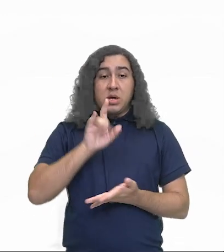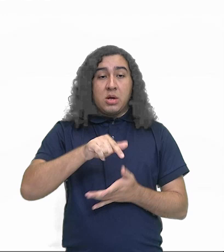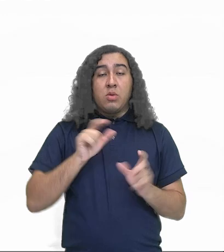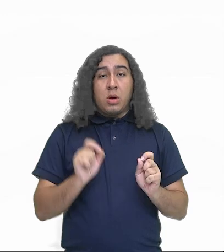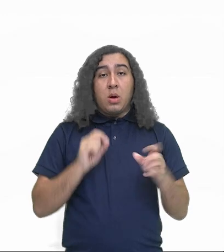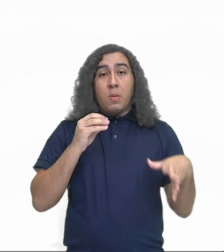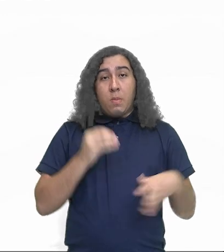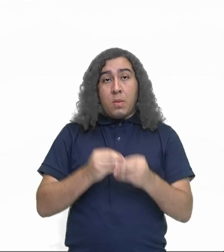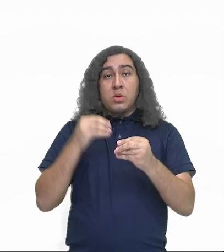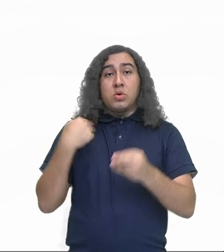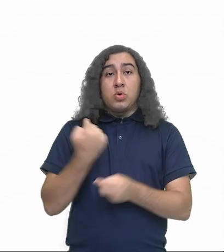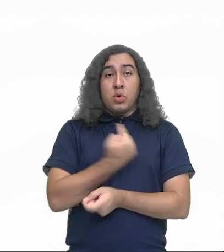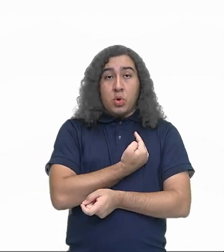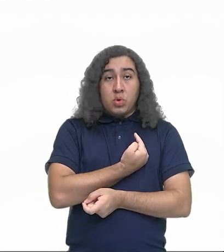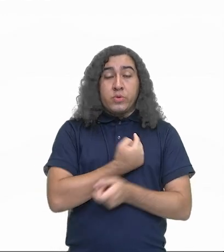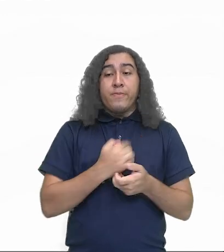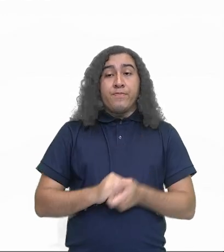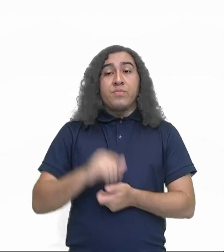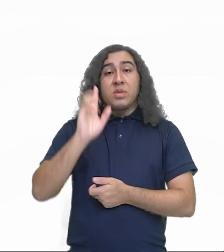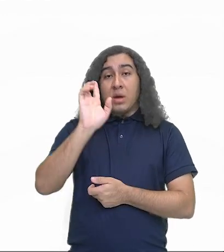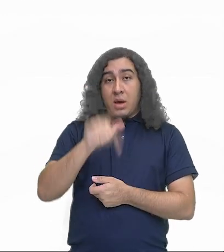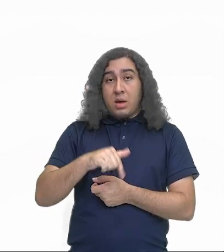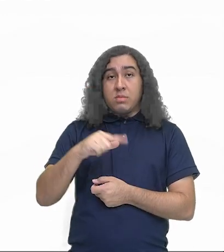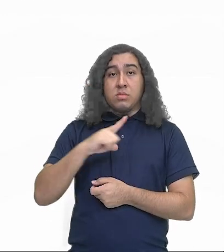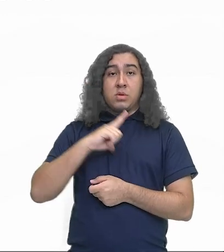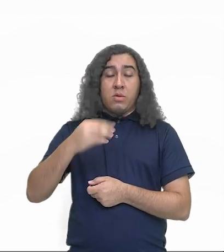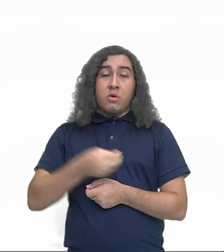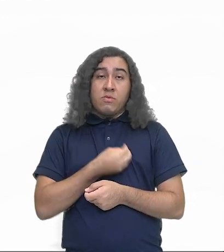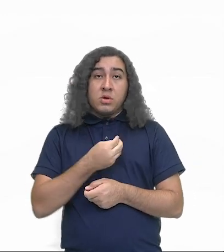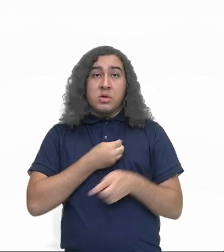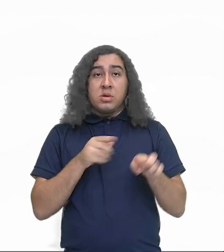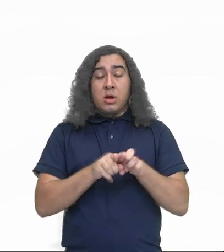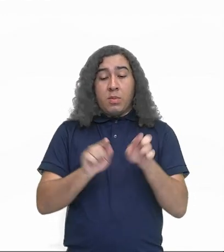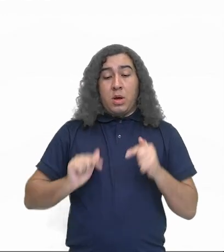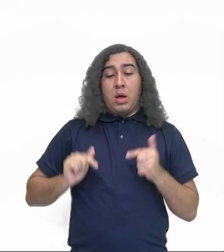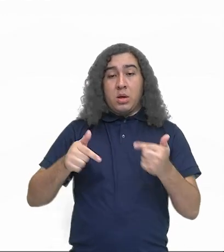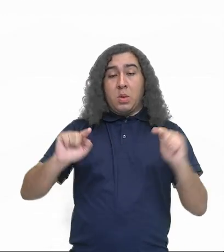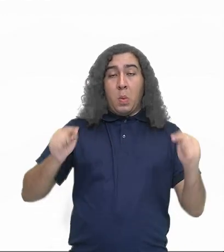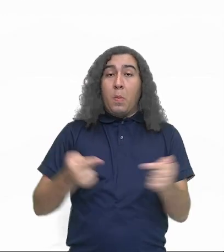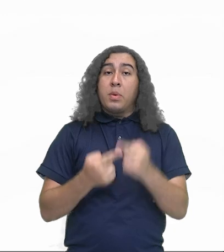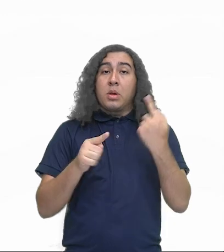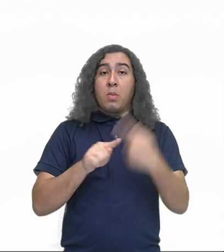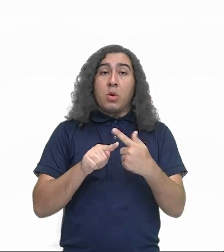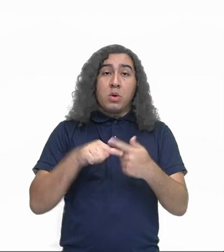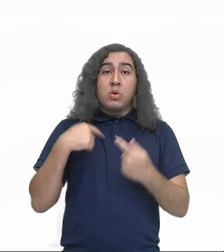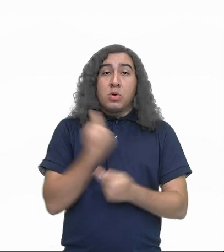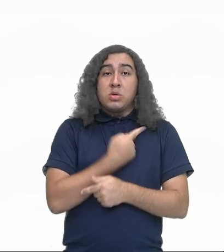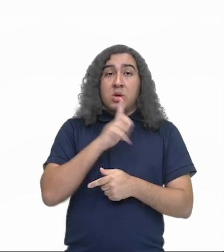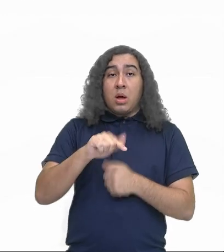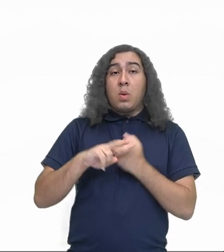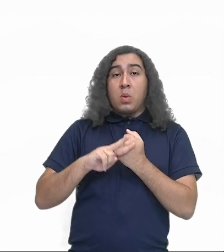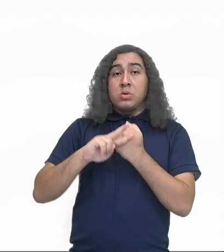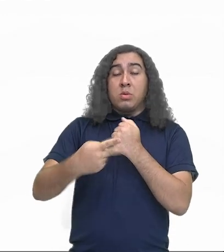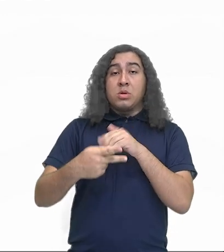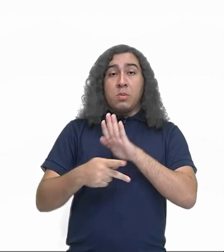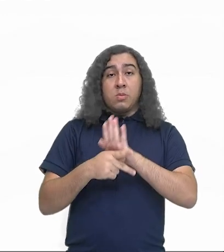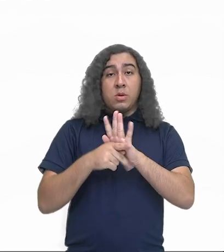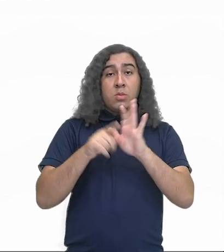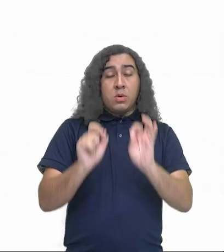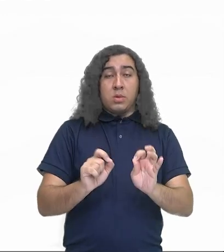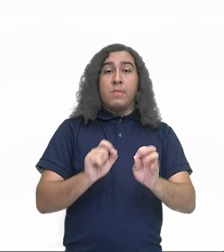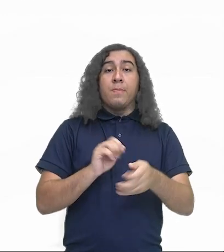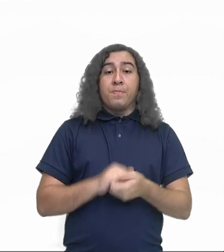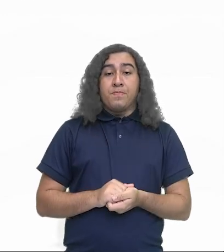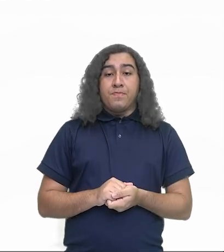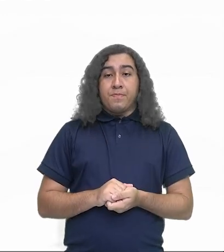reforça que nós somos o que somos e agimos como agimos porque somos frutos, somos